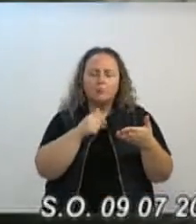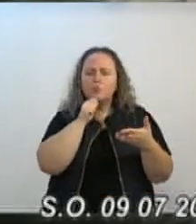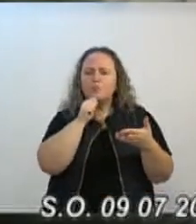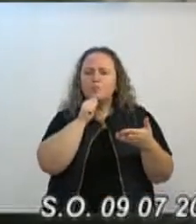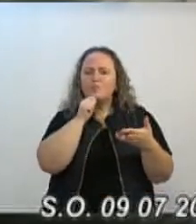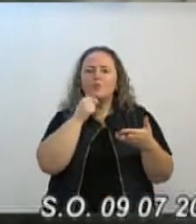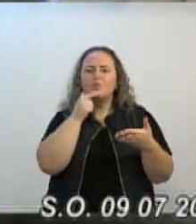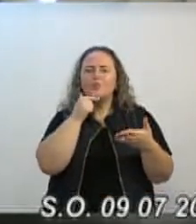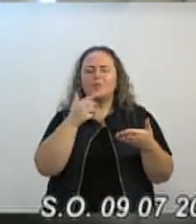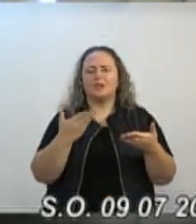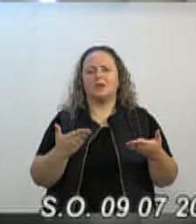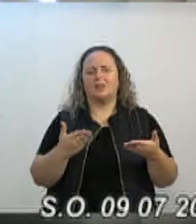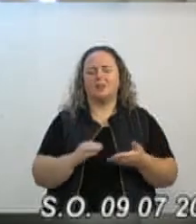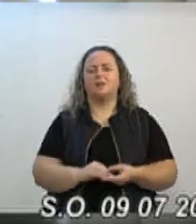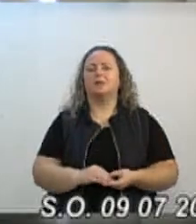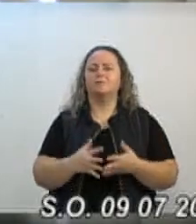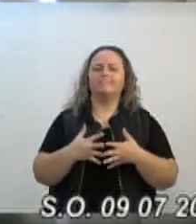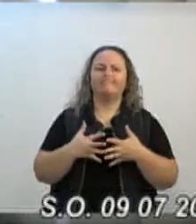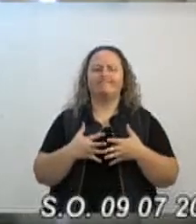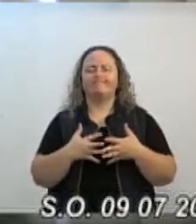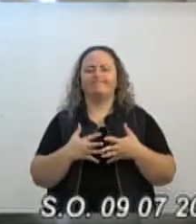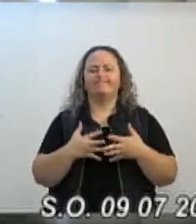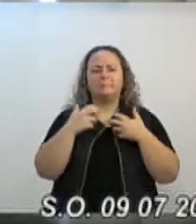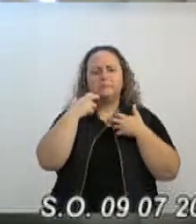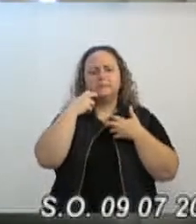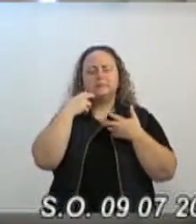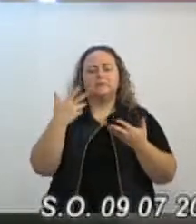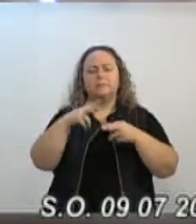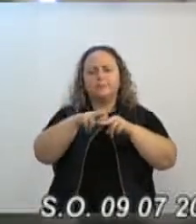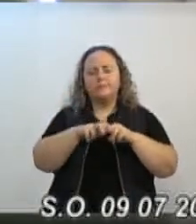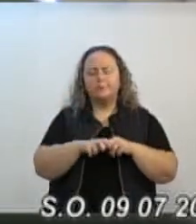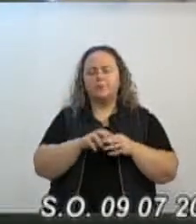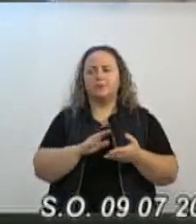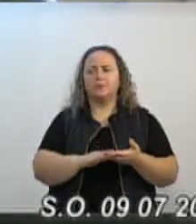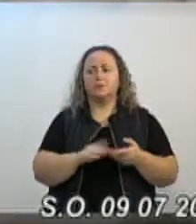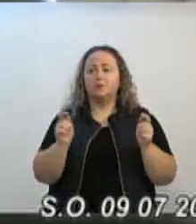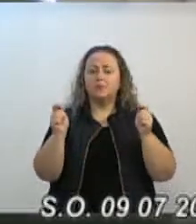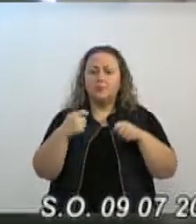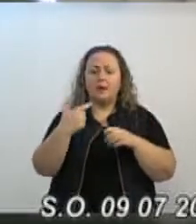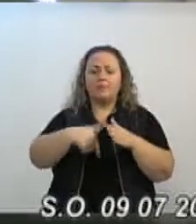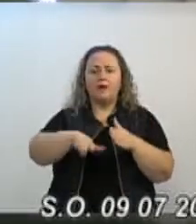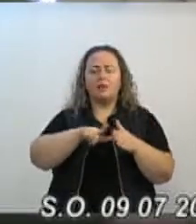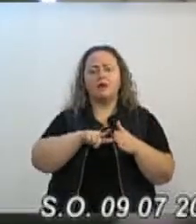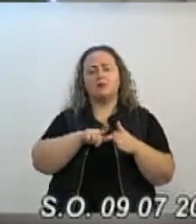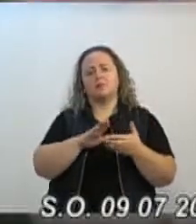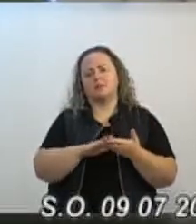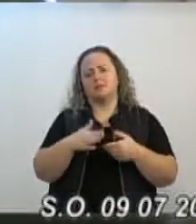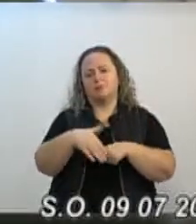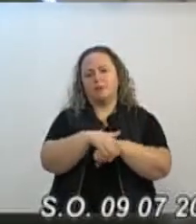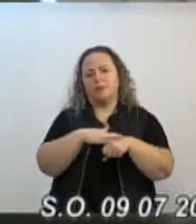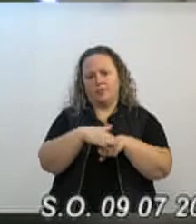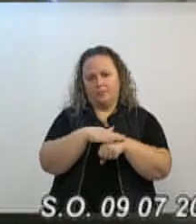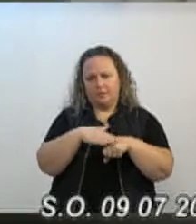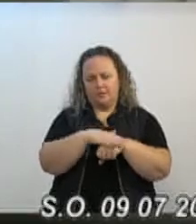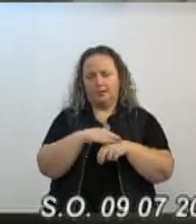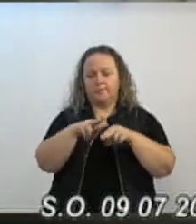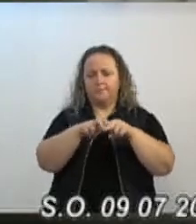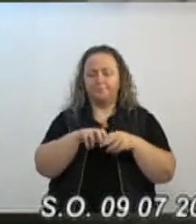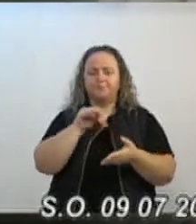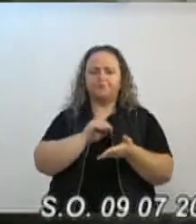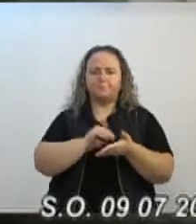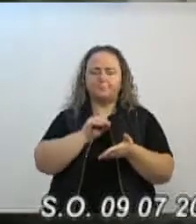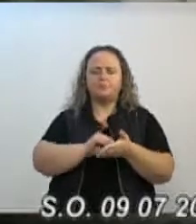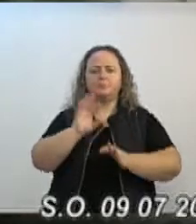relação a isso, sabe? Então é um pouco constrangedor. Eu acho que nesse caso, por exemplo, podia já ter entrado ontem, podia ter conversado. Então eu acho que falta uma organização,